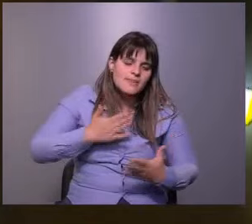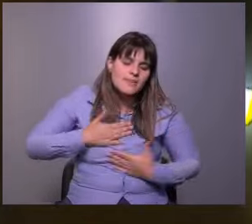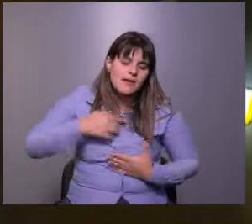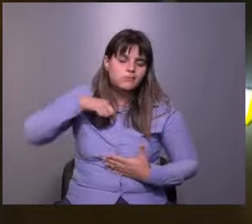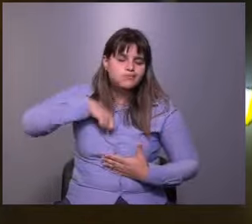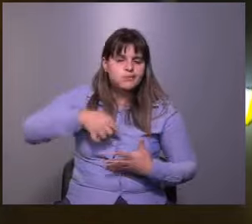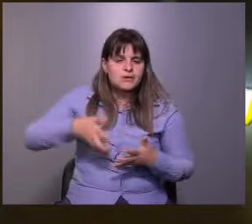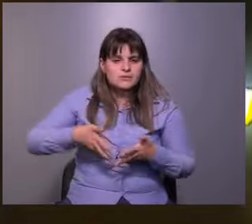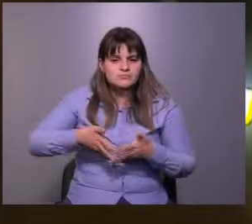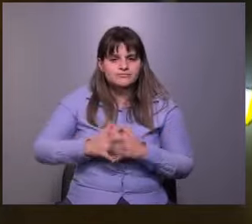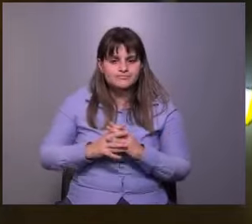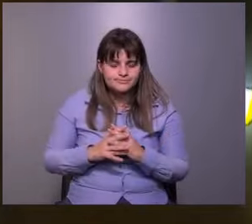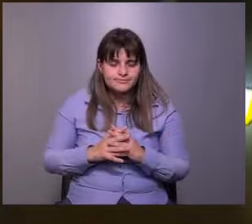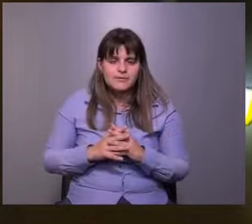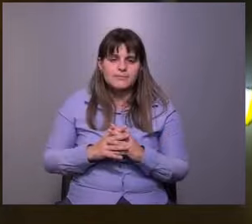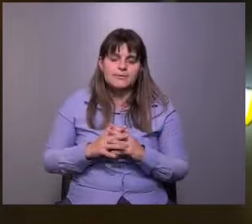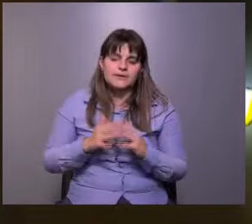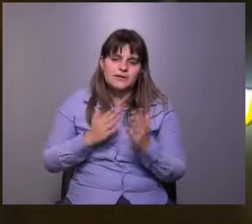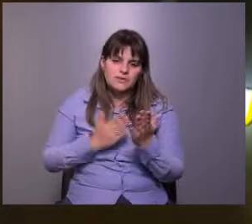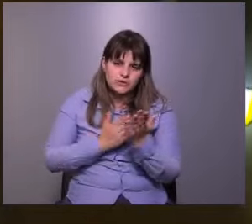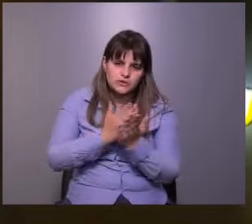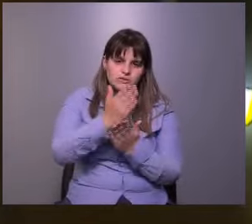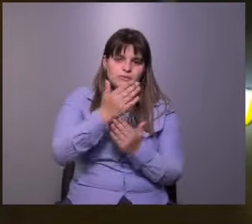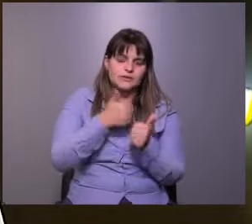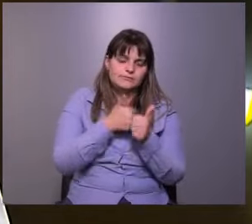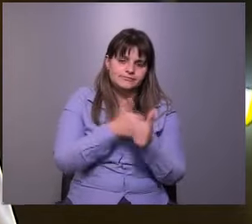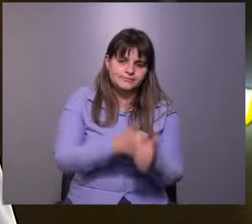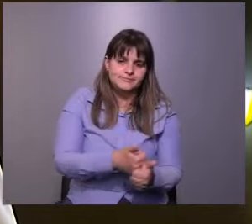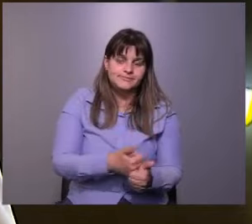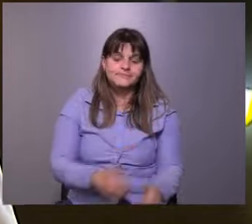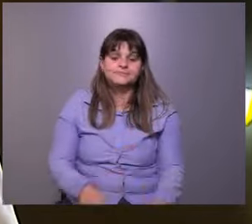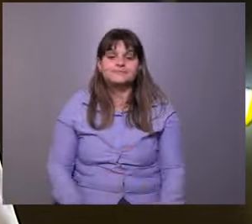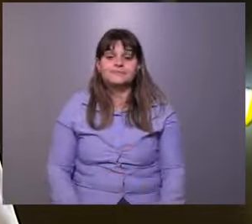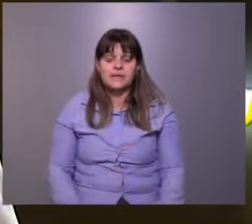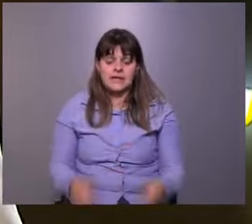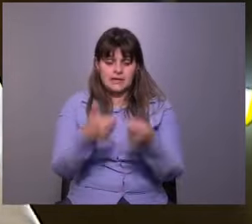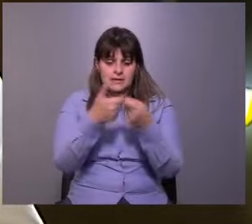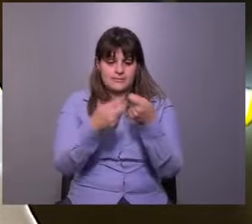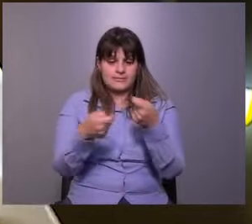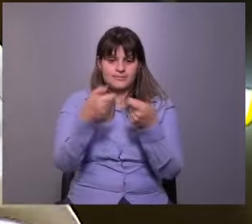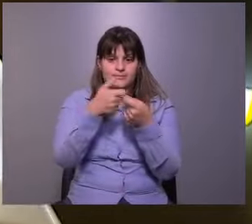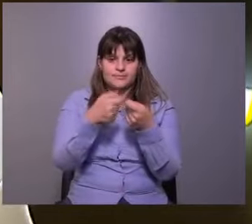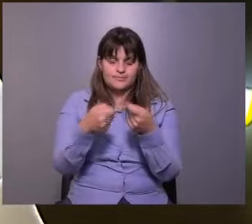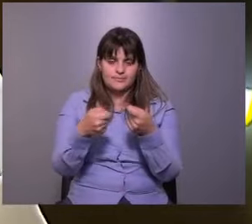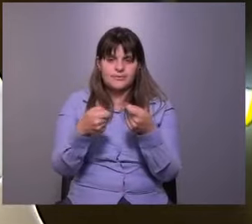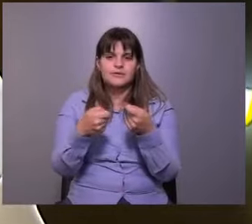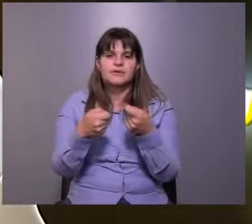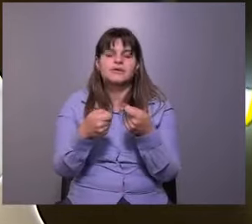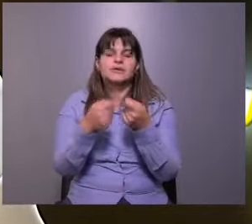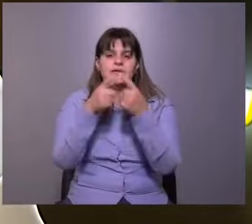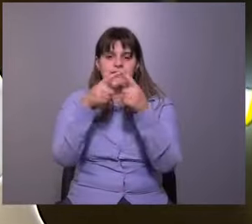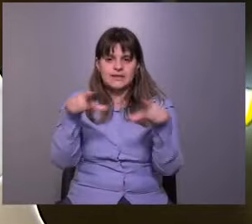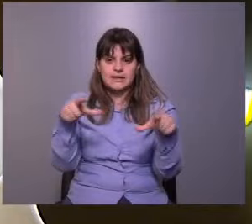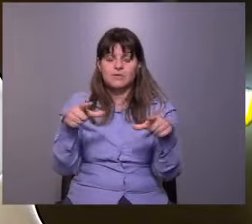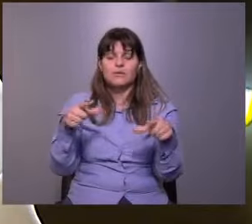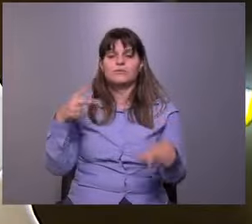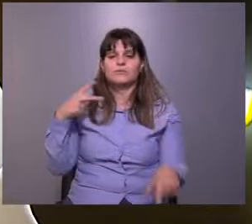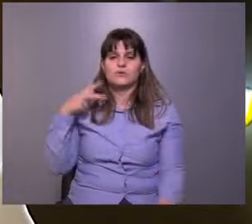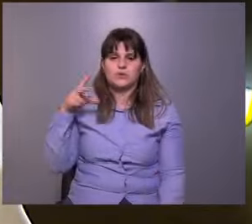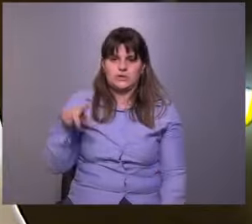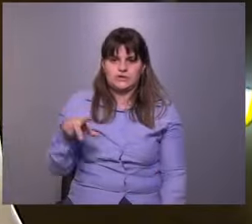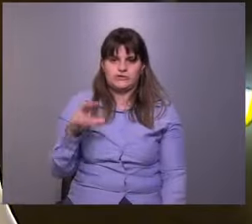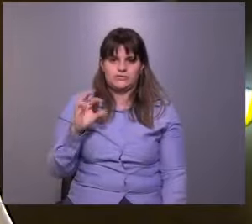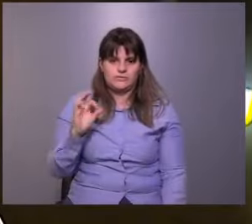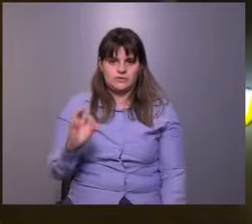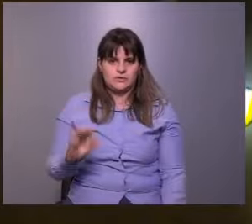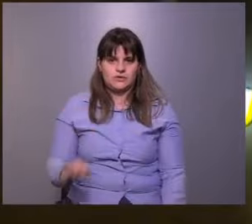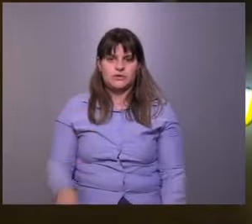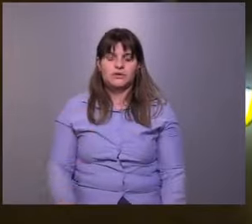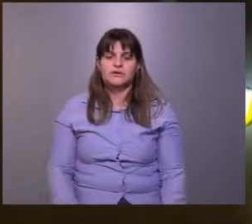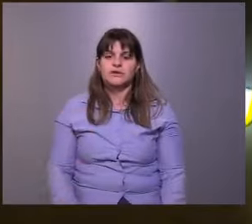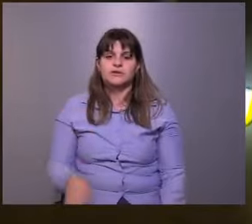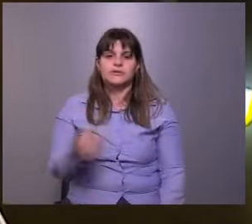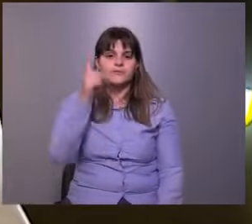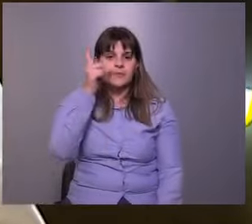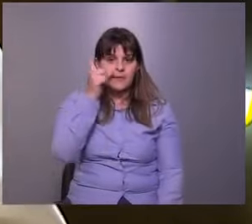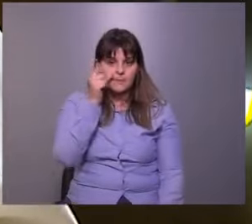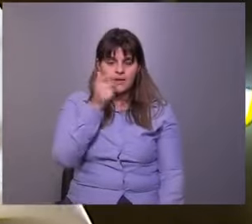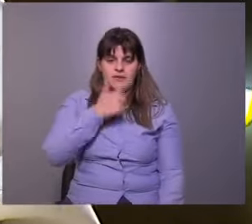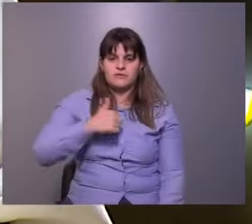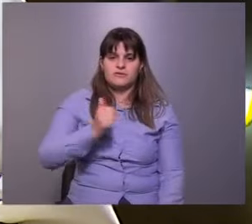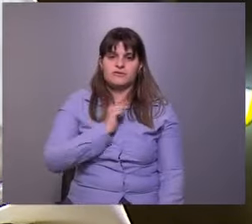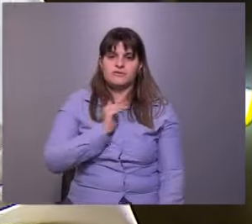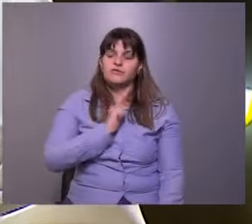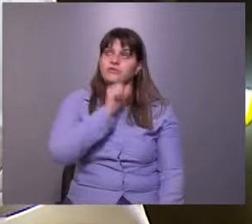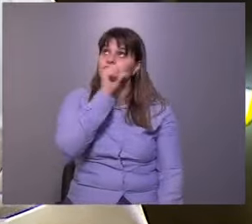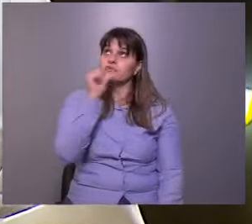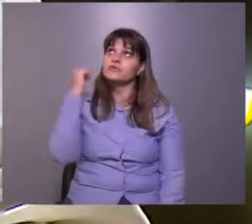Ó bom Jesus, dai-nos o dom da sabedoria para procurarmos sempre a vontade de Deus nas nossas